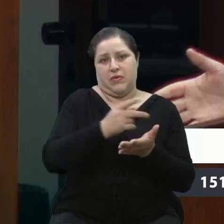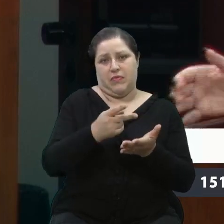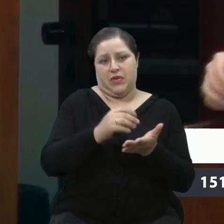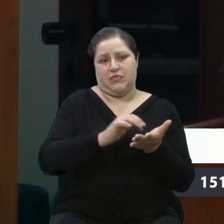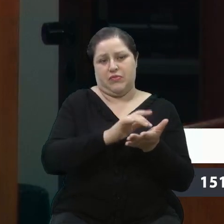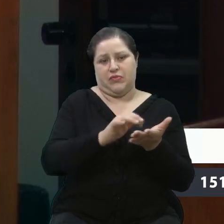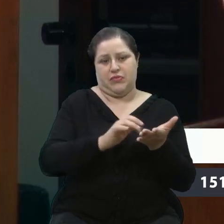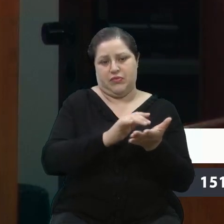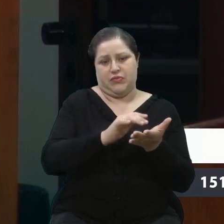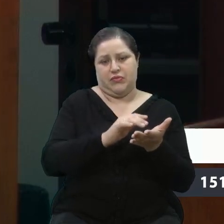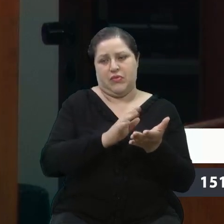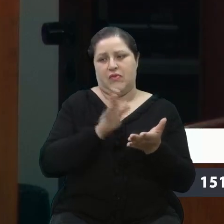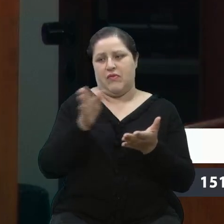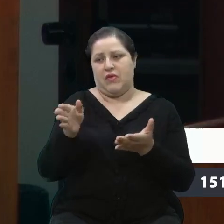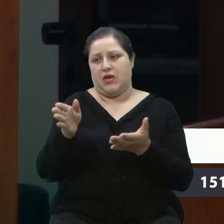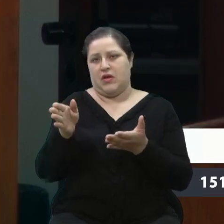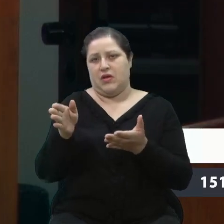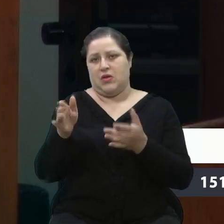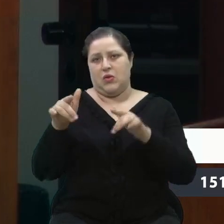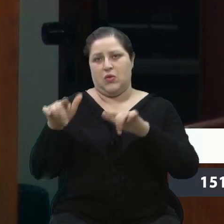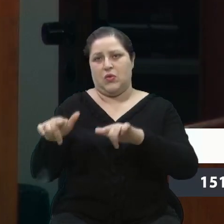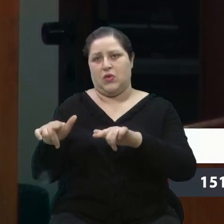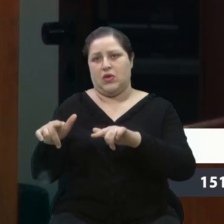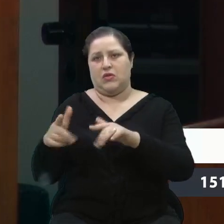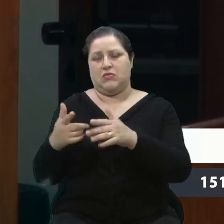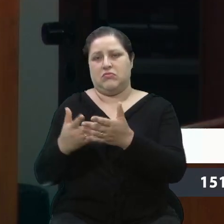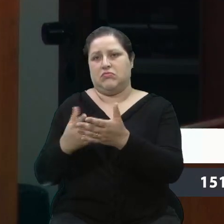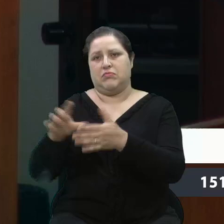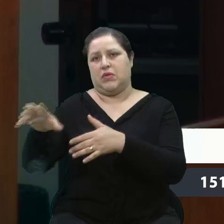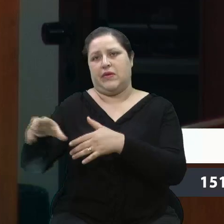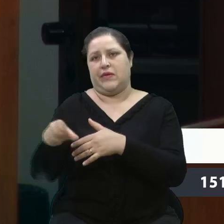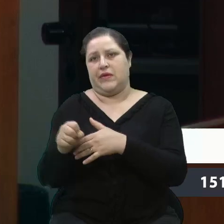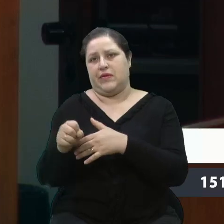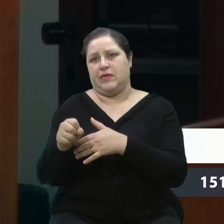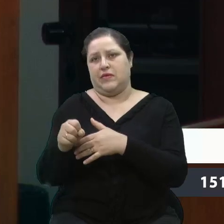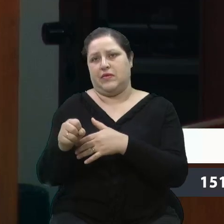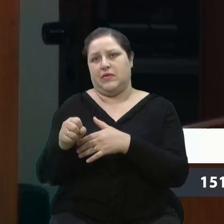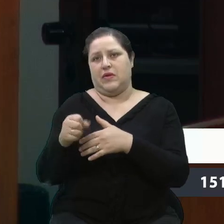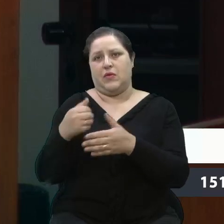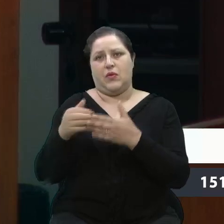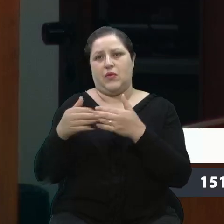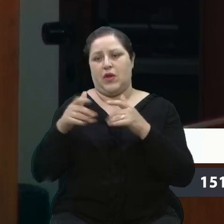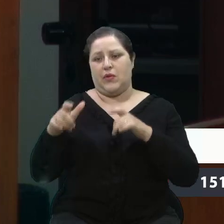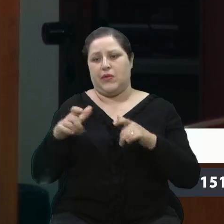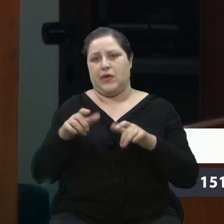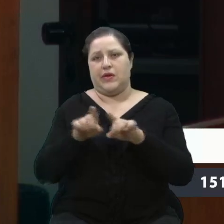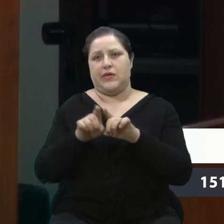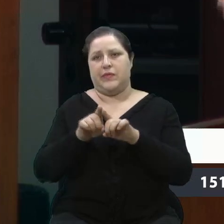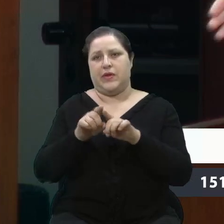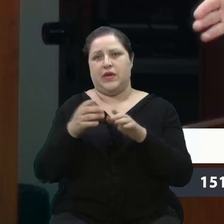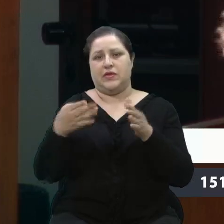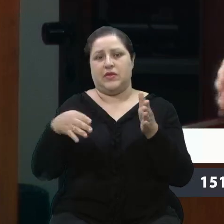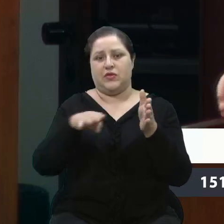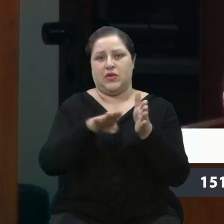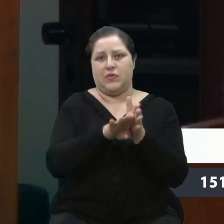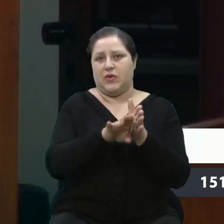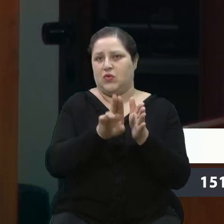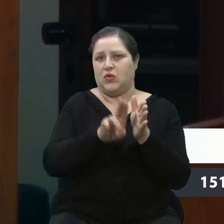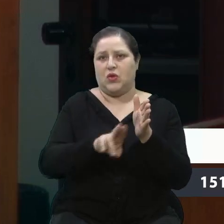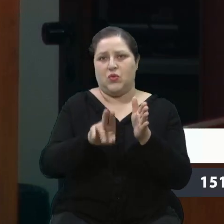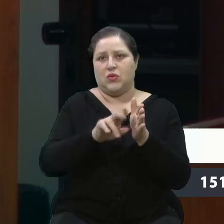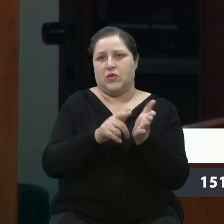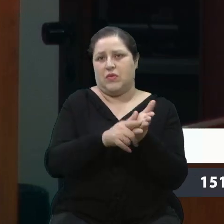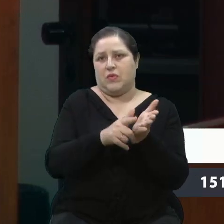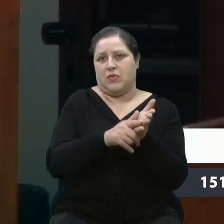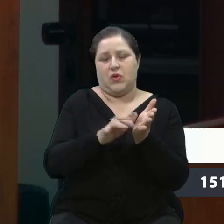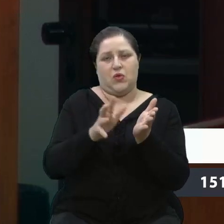Então, qualquer estacionamento que tu entra em São Paulo, tu não usa mais papel. Tu passa o celular e tu... Então, isso vai chegar logo aqui